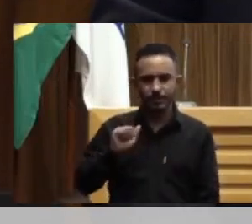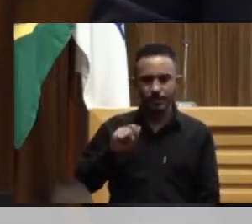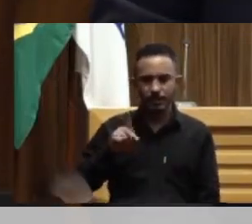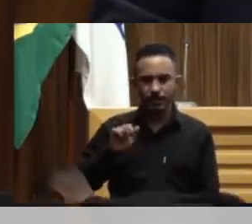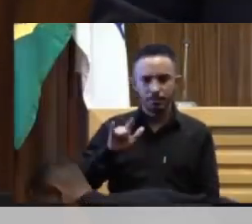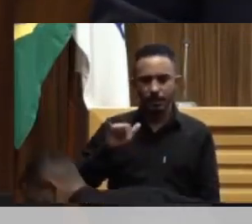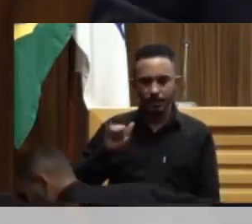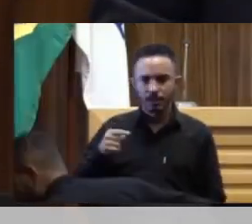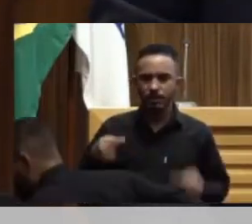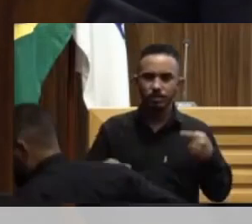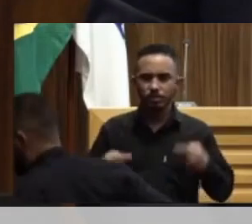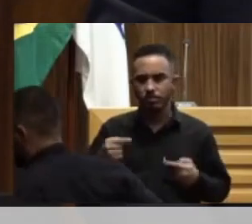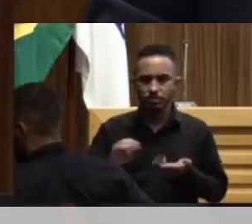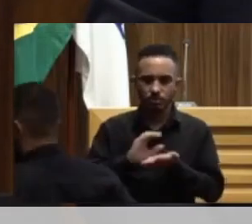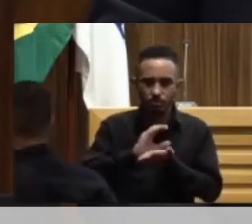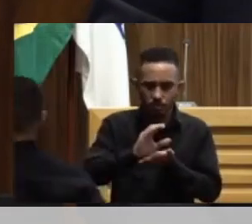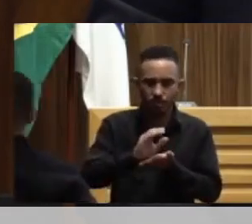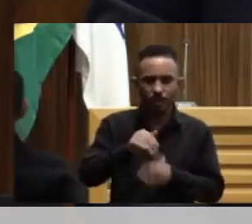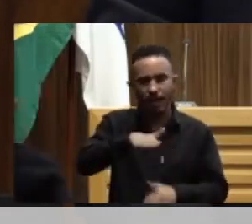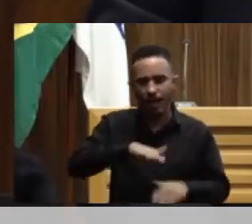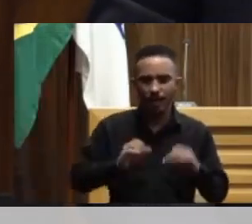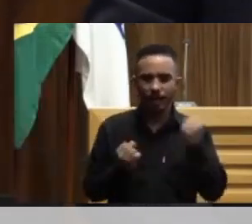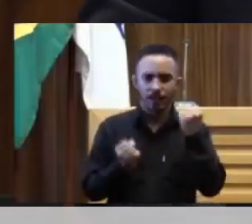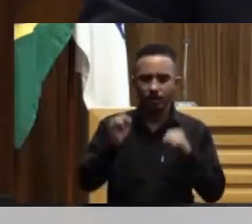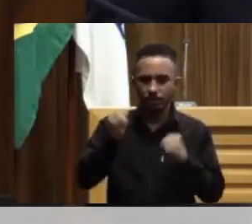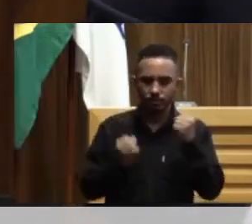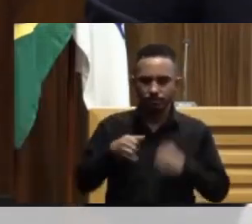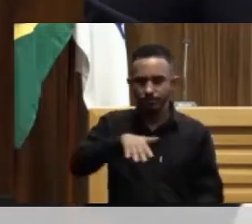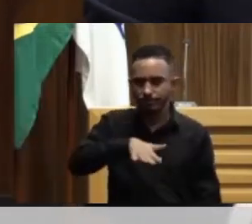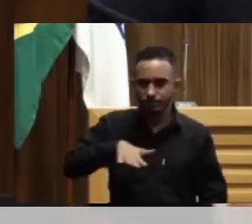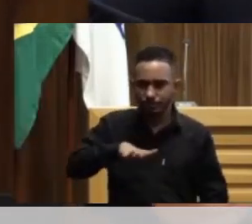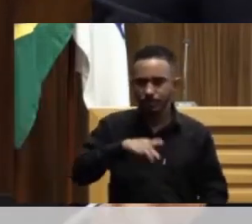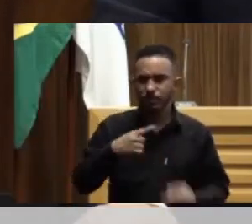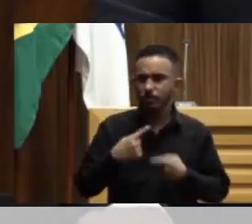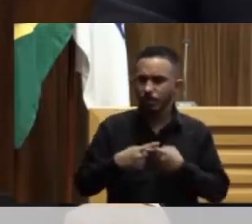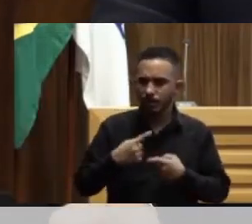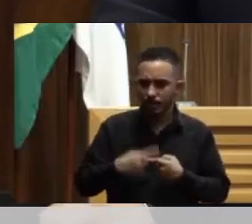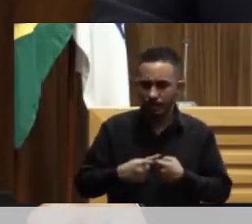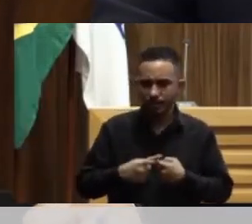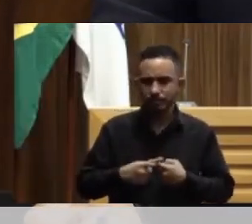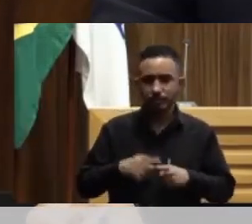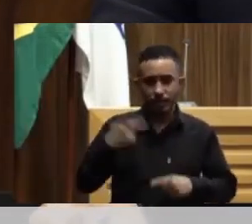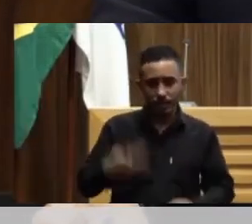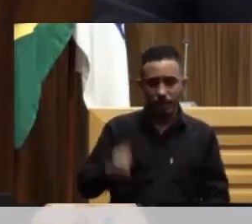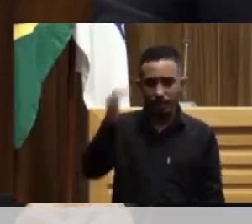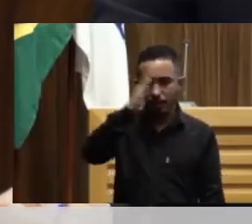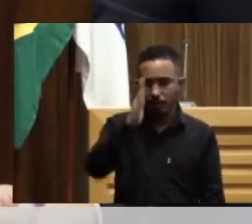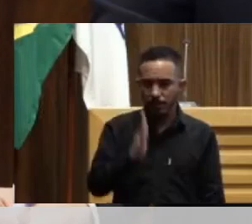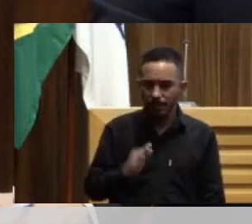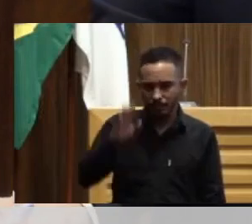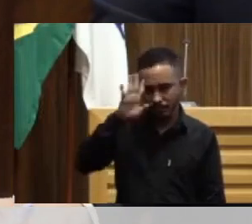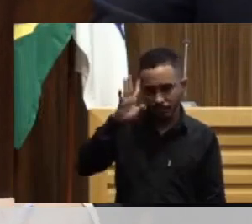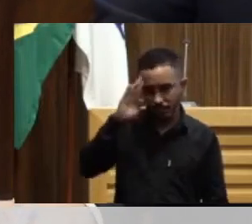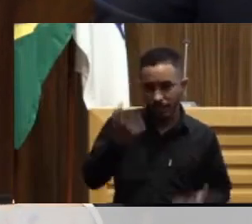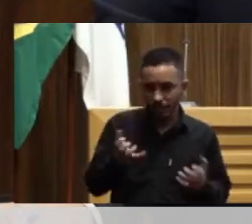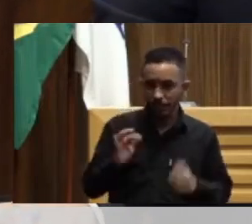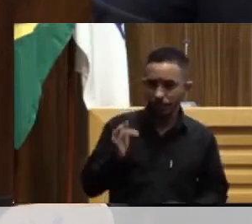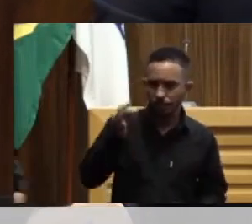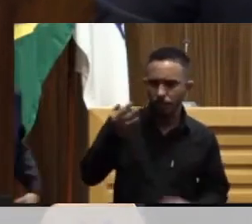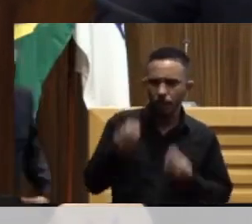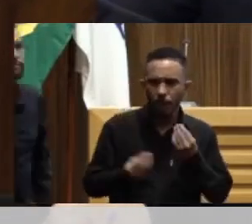o financiamento à neoindustrialização. É na medida que um Brasil que sonhamos e queremos